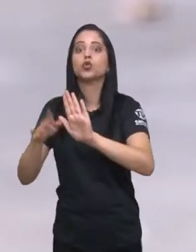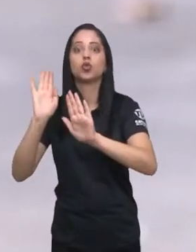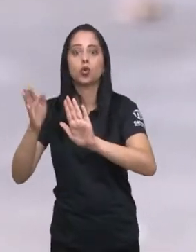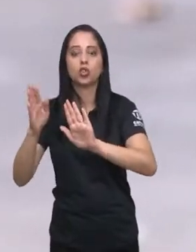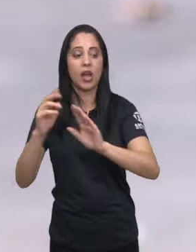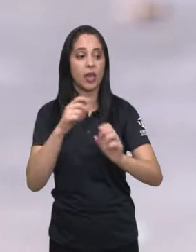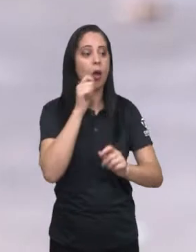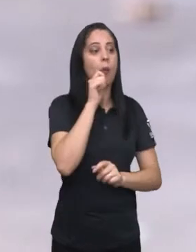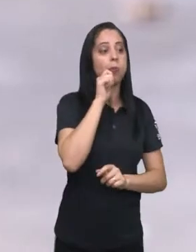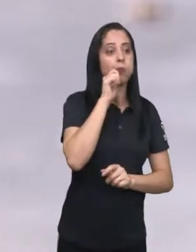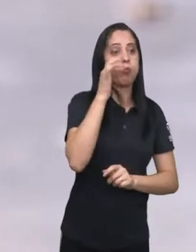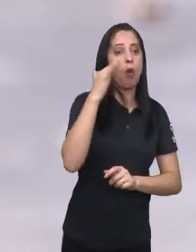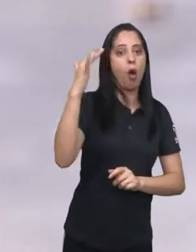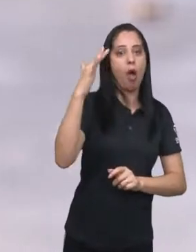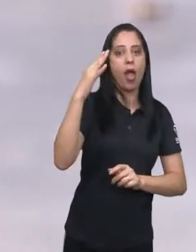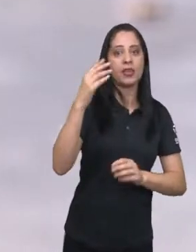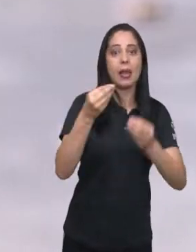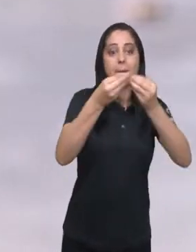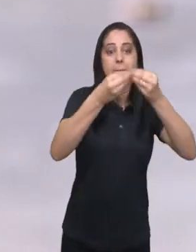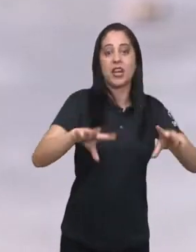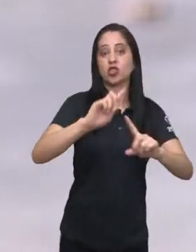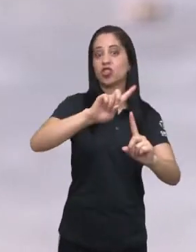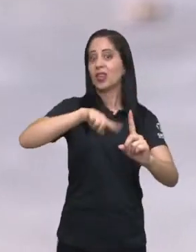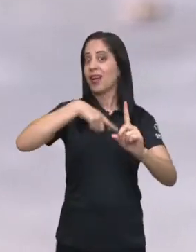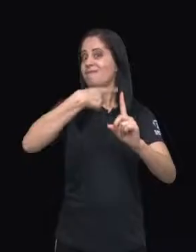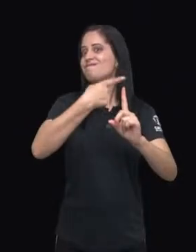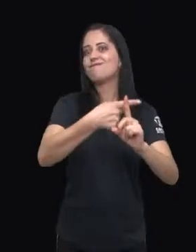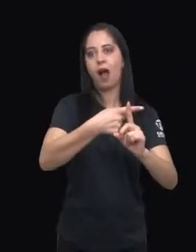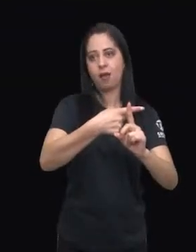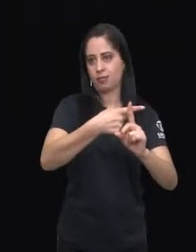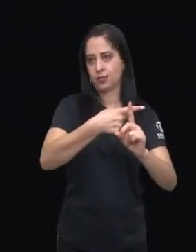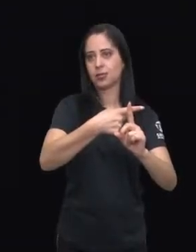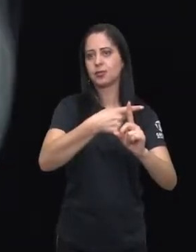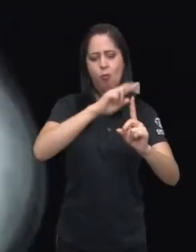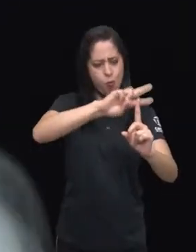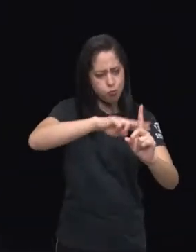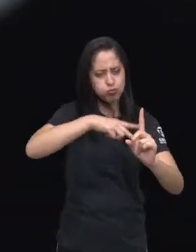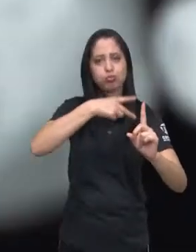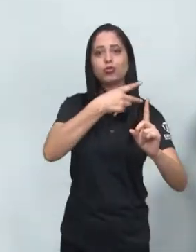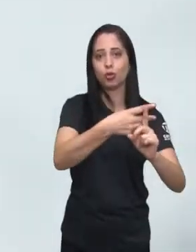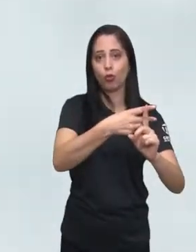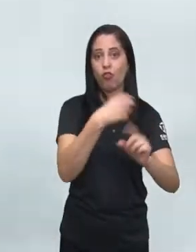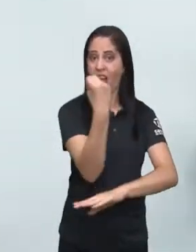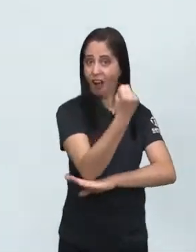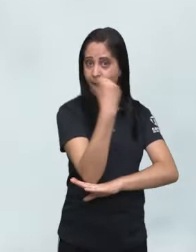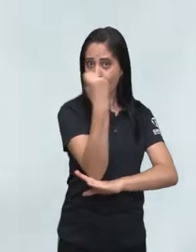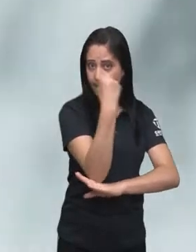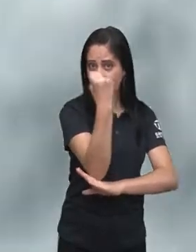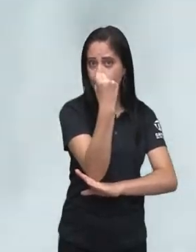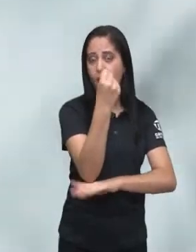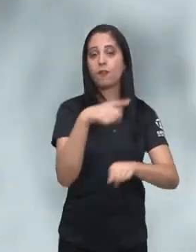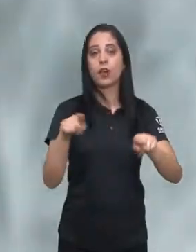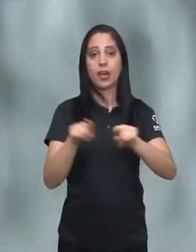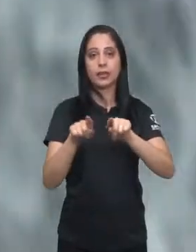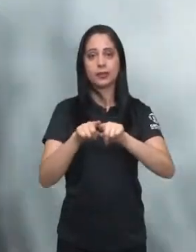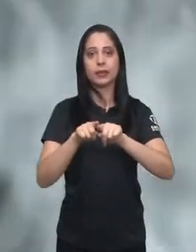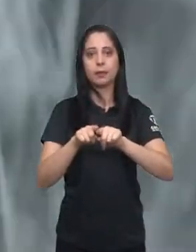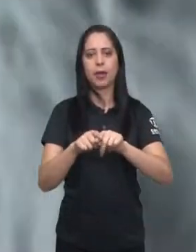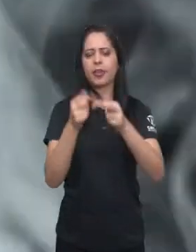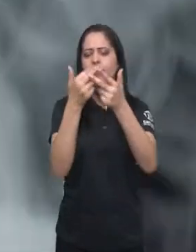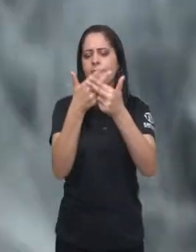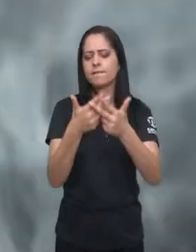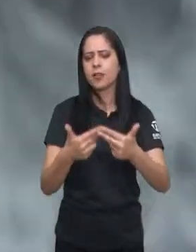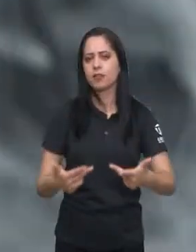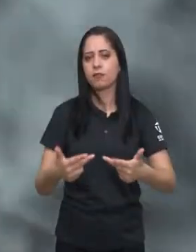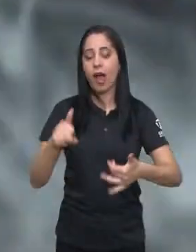três vezes o risco da experimentação do cigarro convencional e o mais grave os aparelhos expõe o organismo